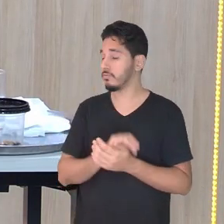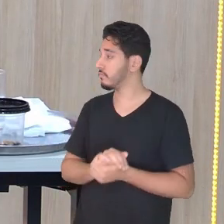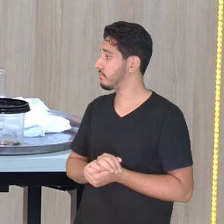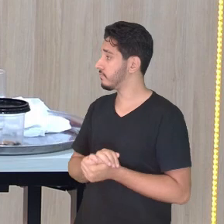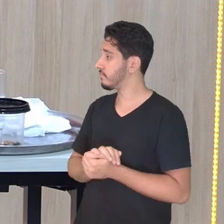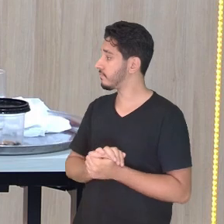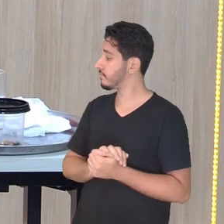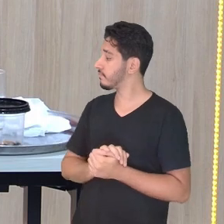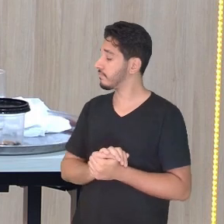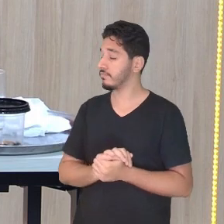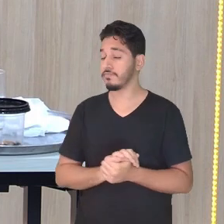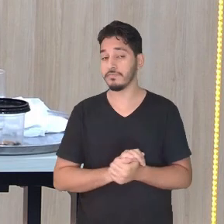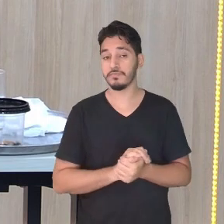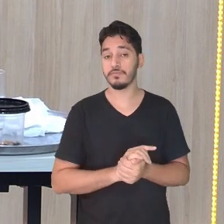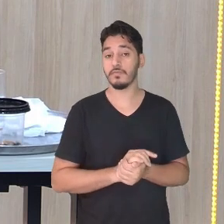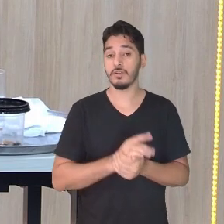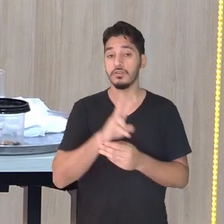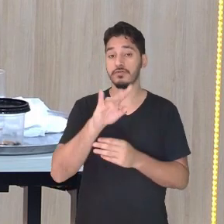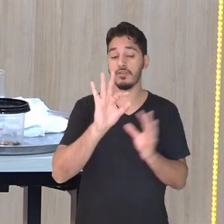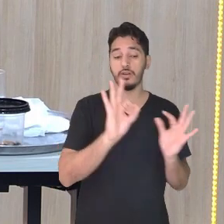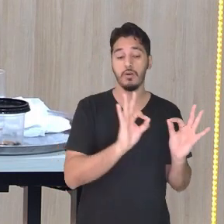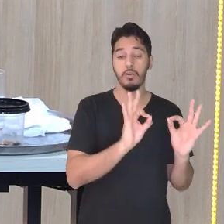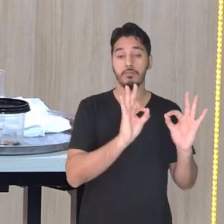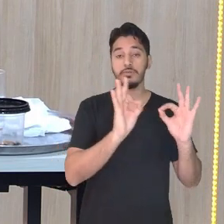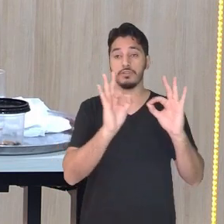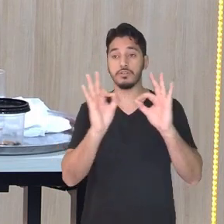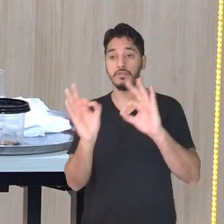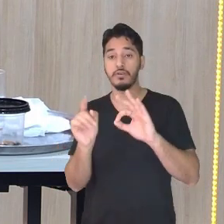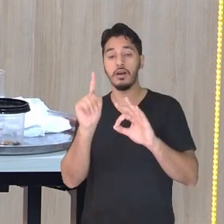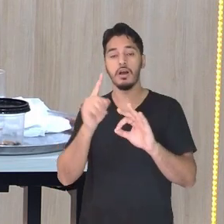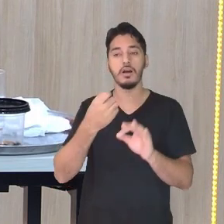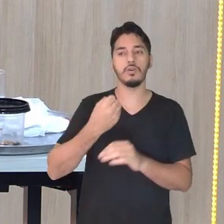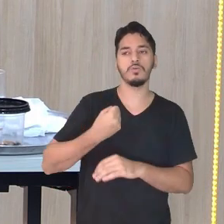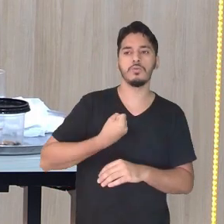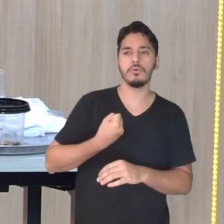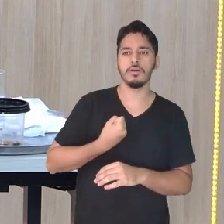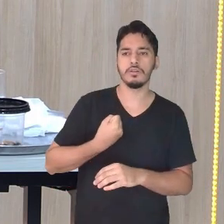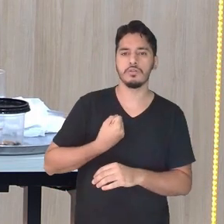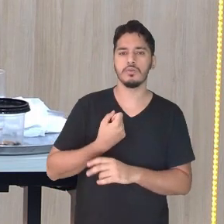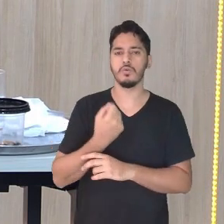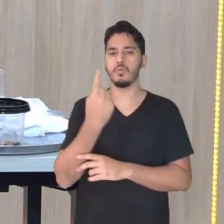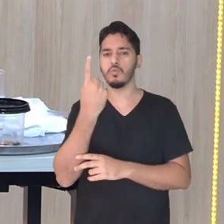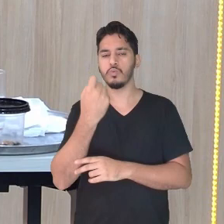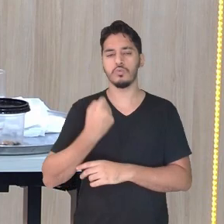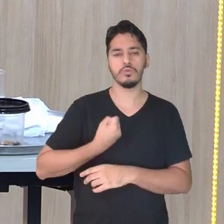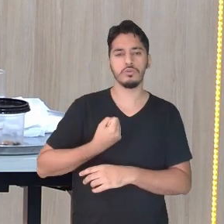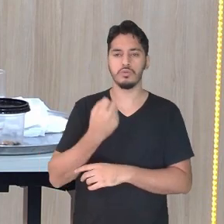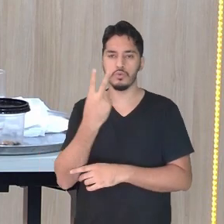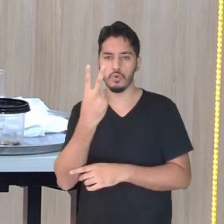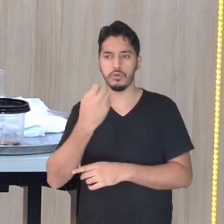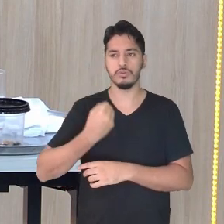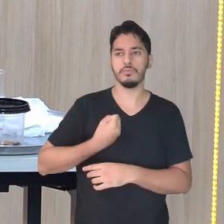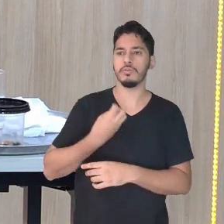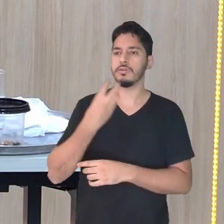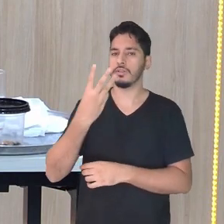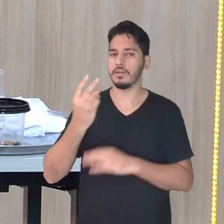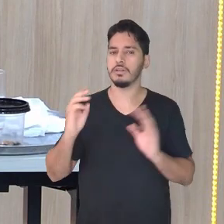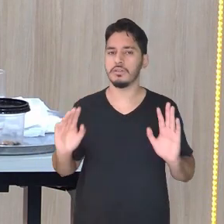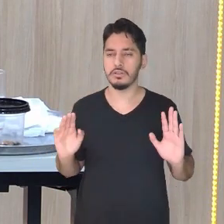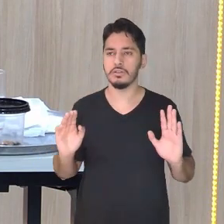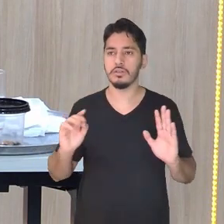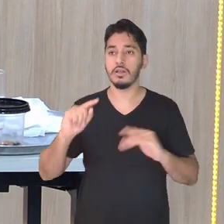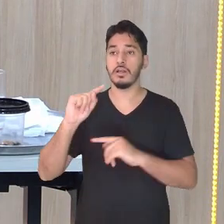primeira coisa que vocês vão fazer é observar a numeração. O número 1, número 2 e número 3.